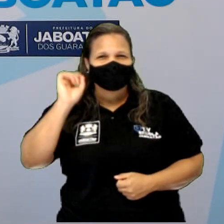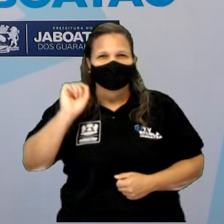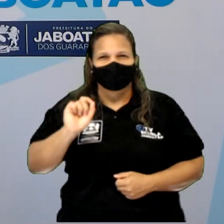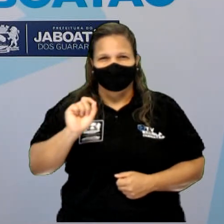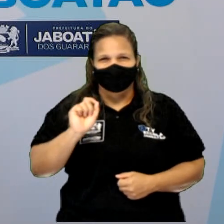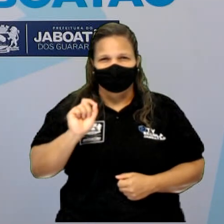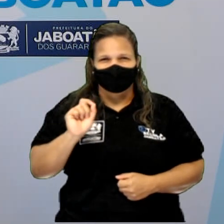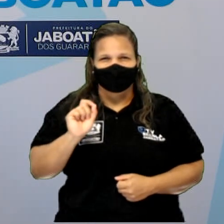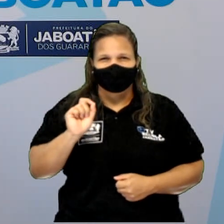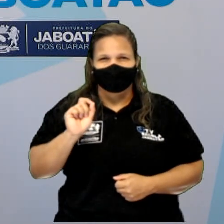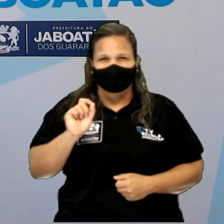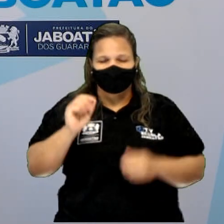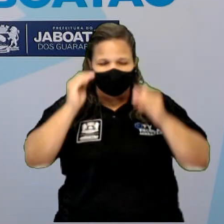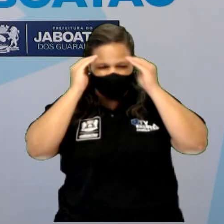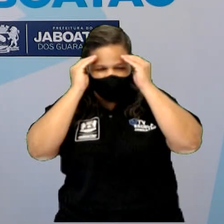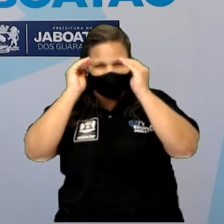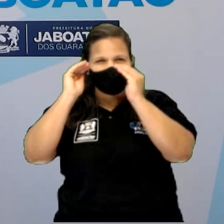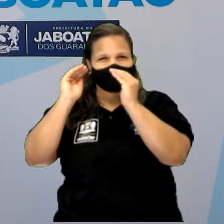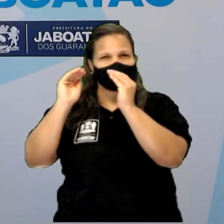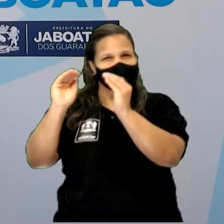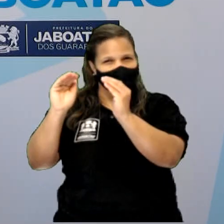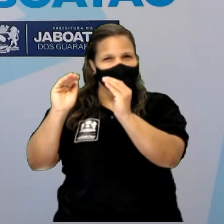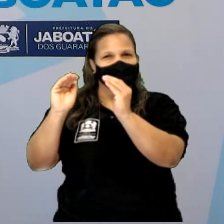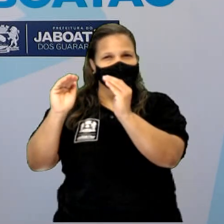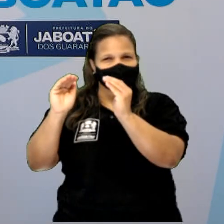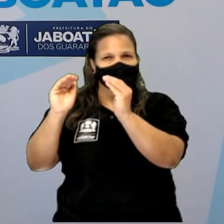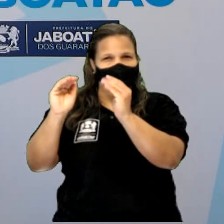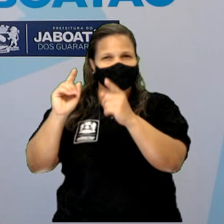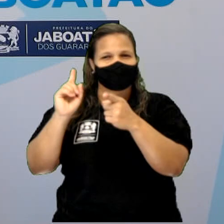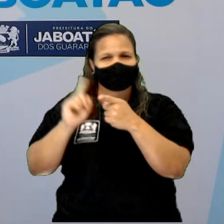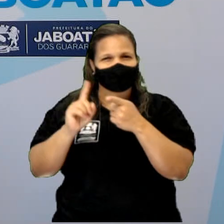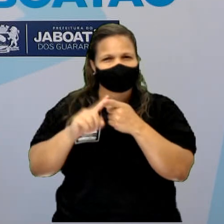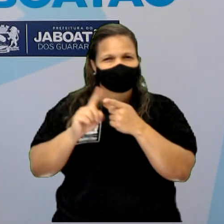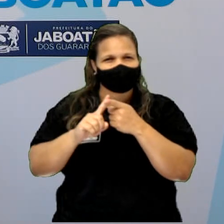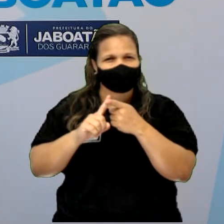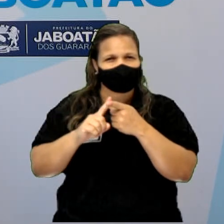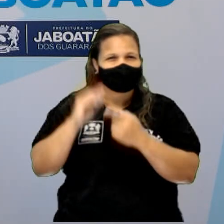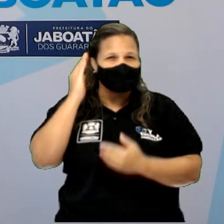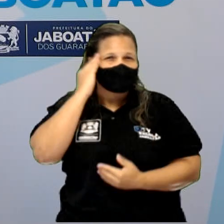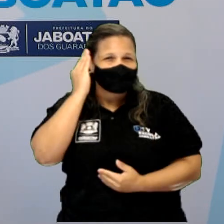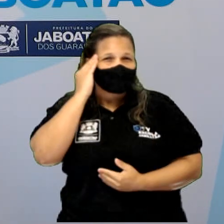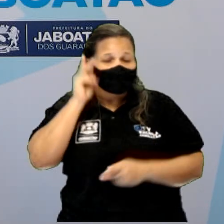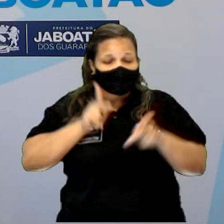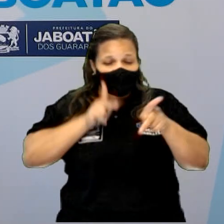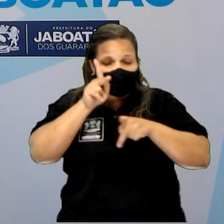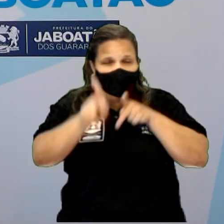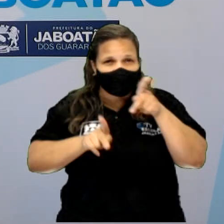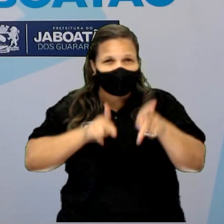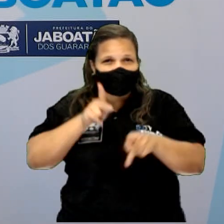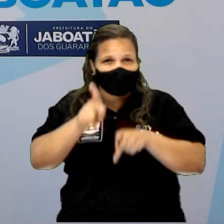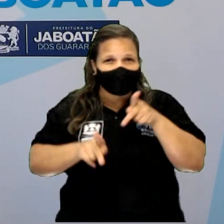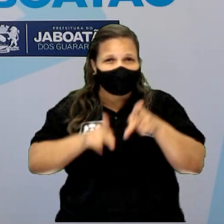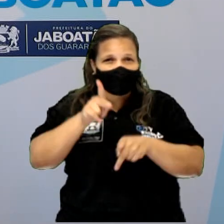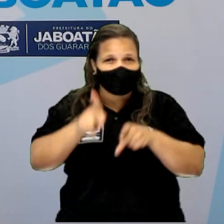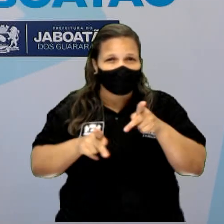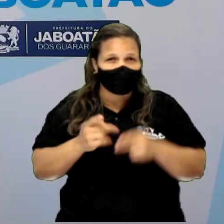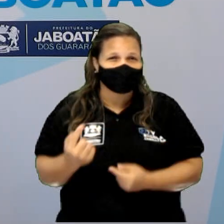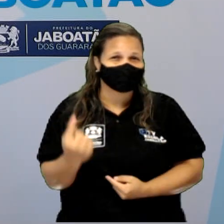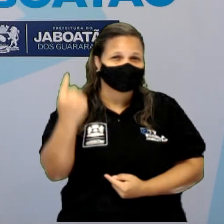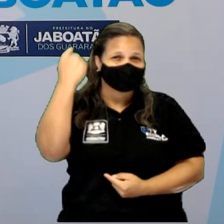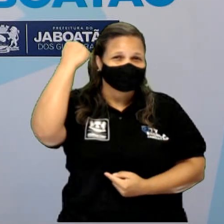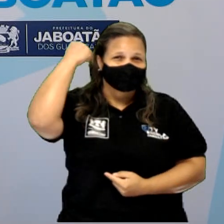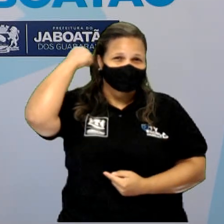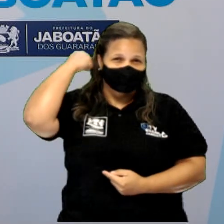com respeito, saudar e procurar entender a história e a cultura dos povos que habitavam a América antes da chegada dos